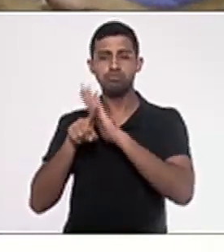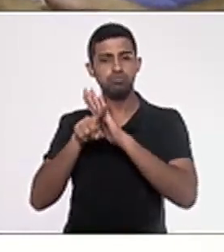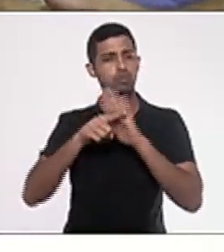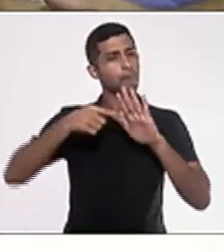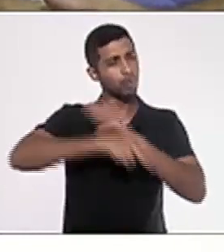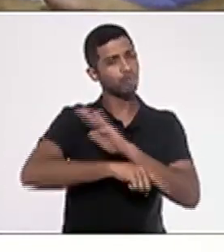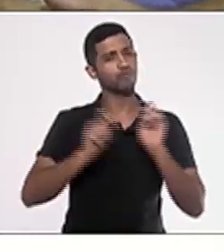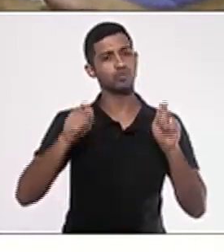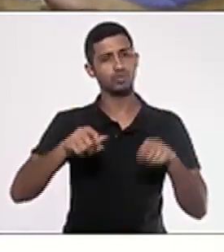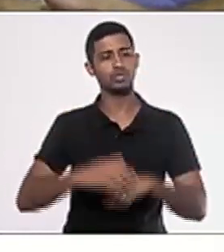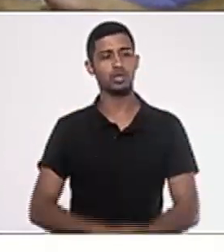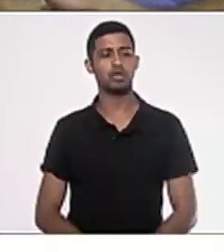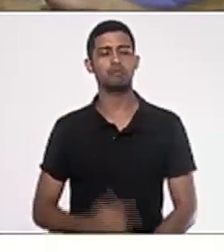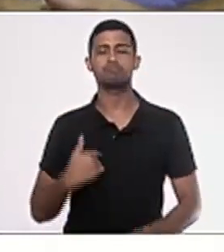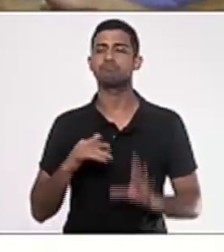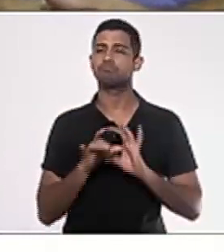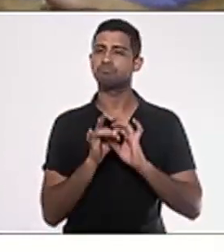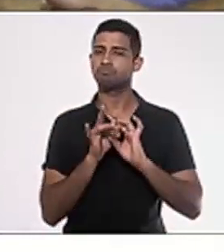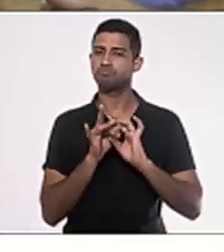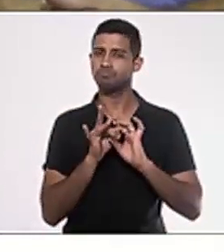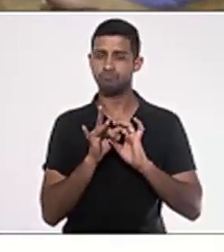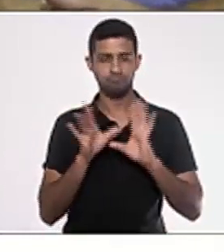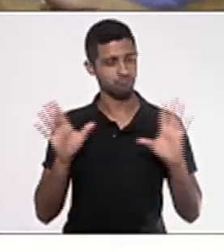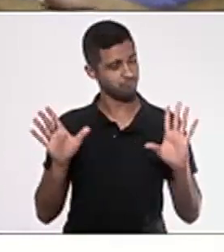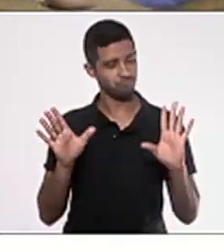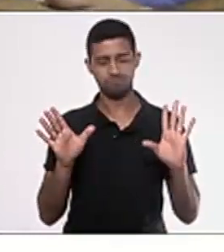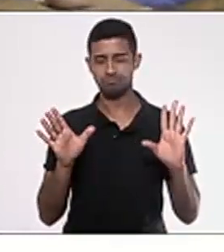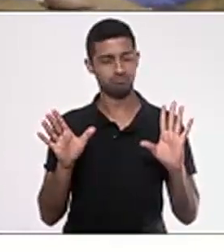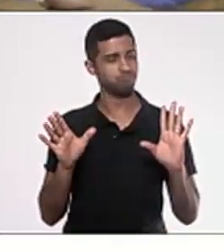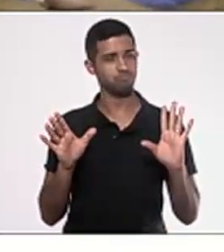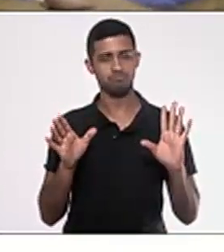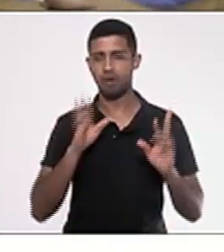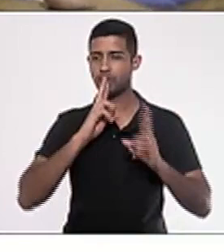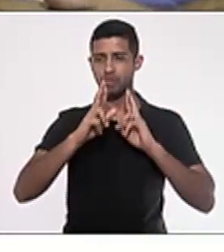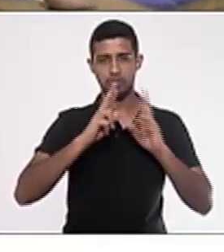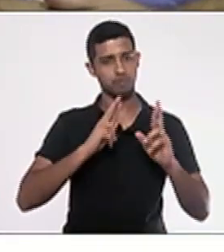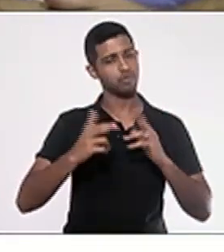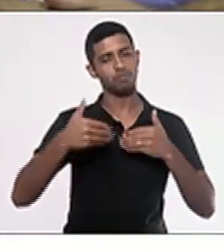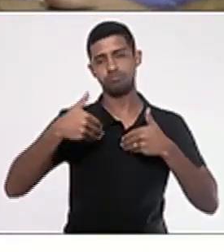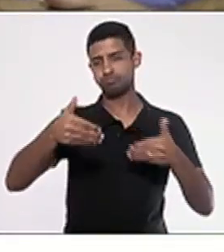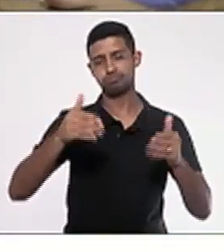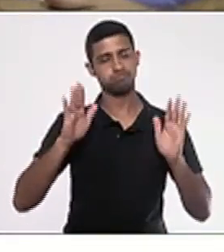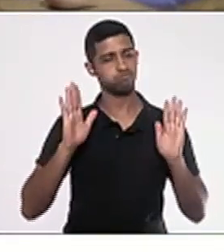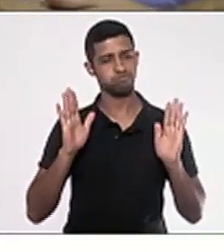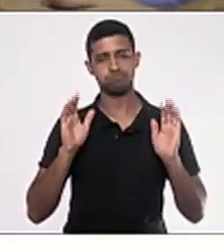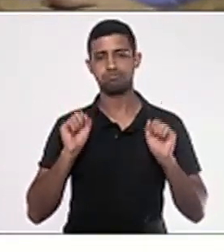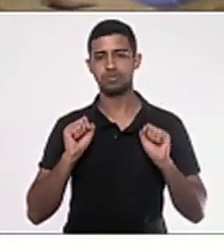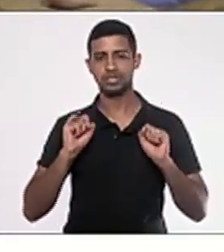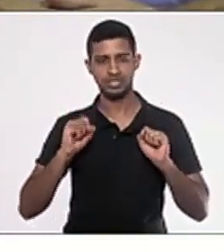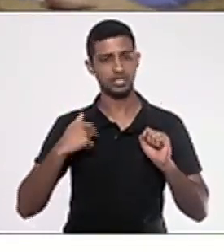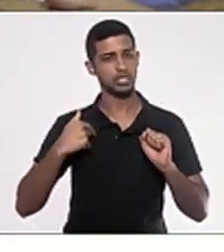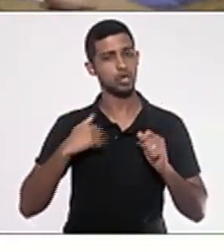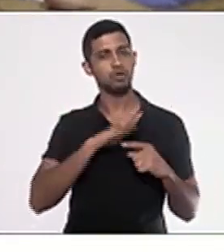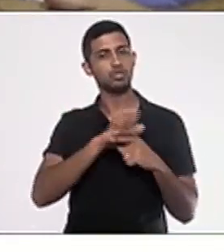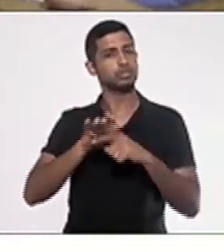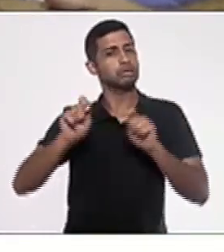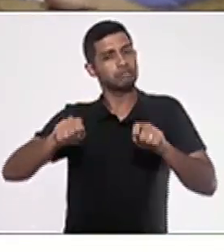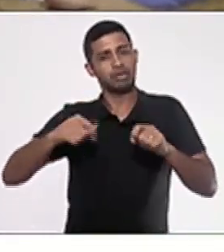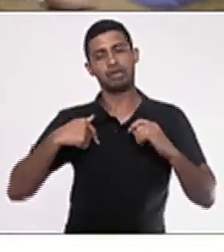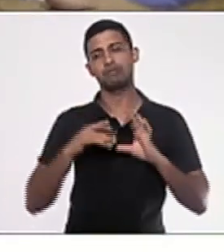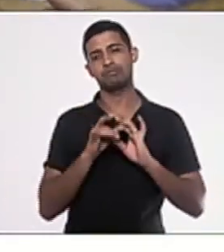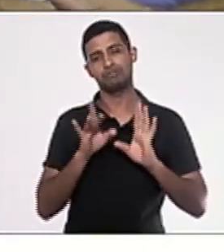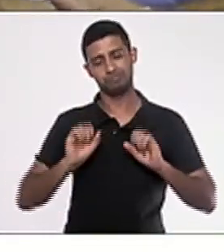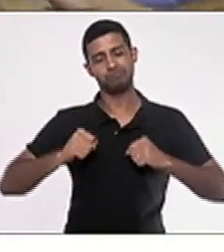aprofundado, e coloco o PROCON do Estado à disposição da presidente, o que for preciso, e o que eu puder responder, estou